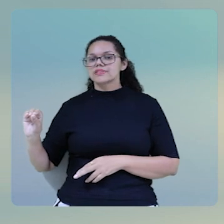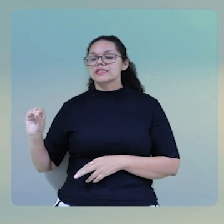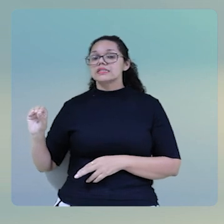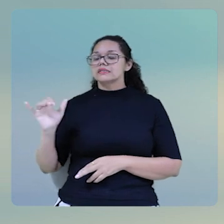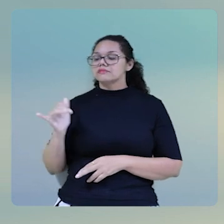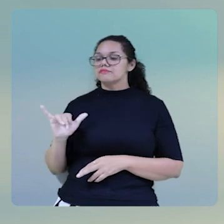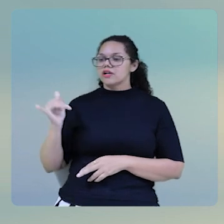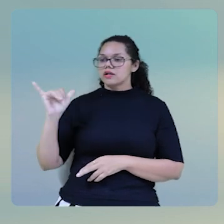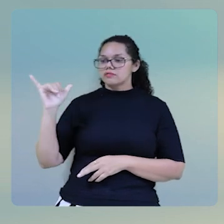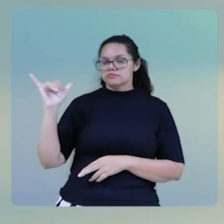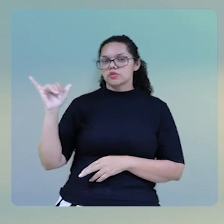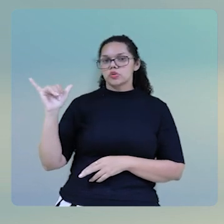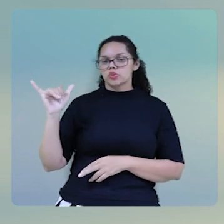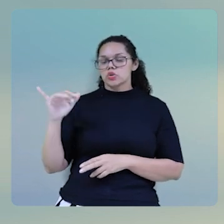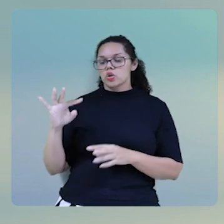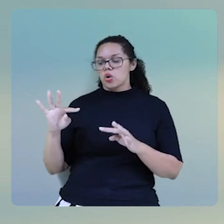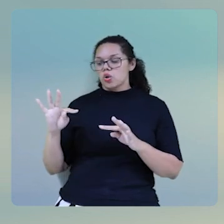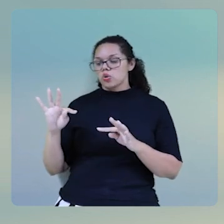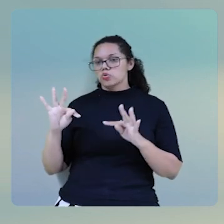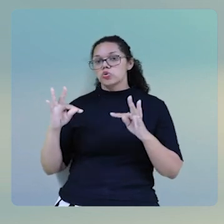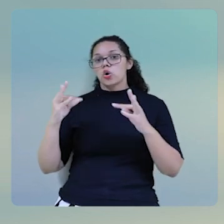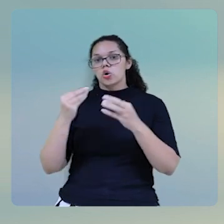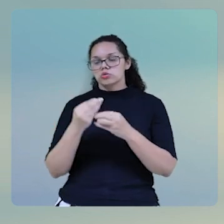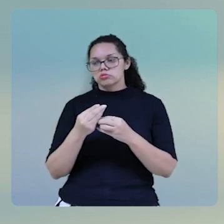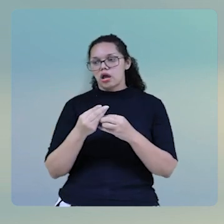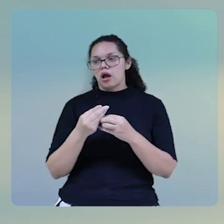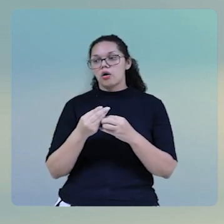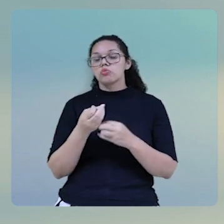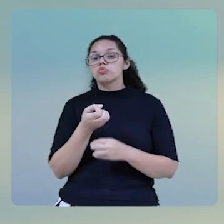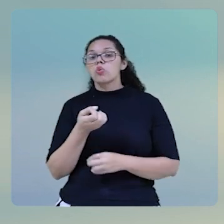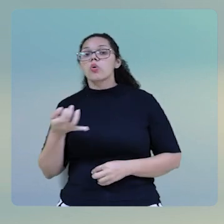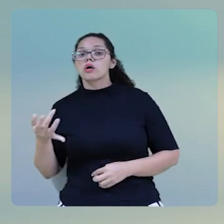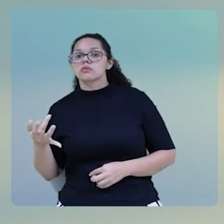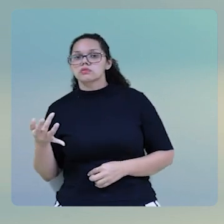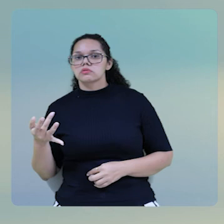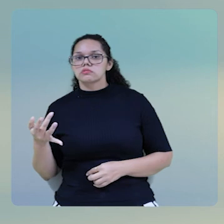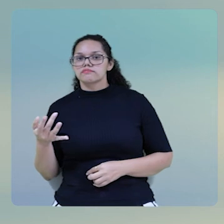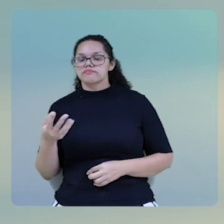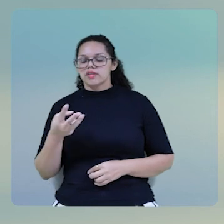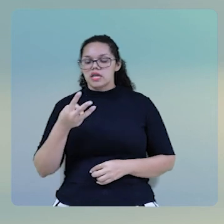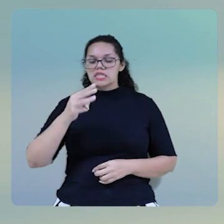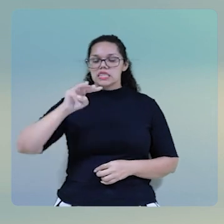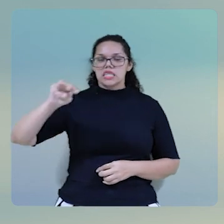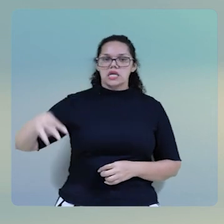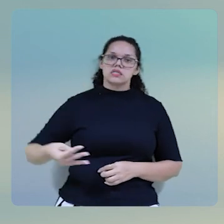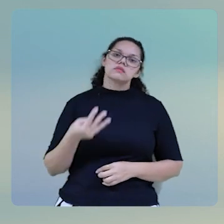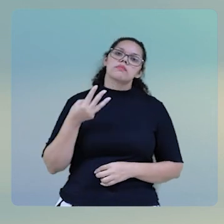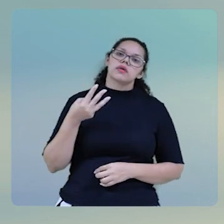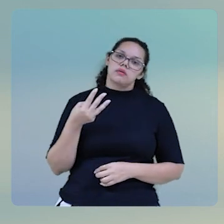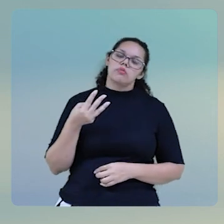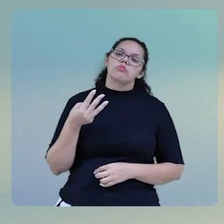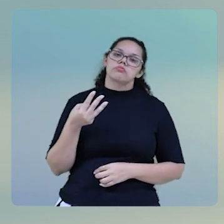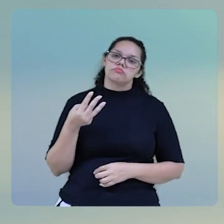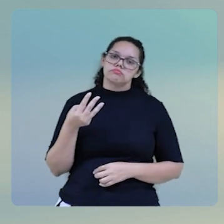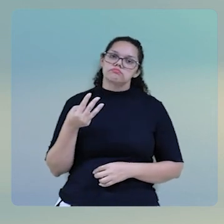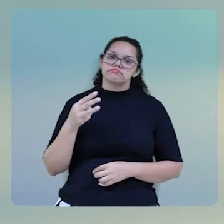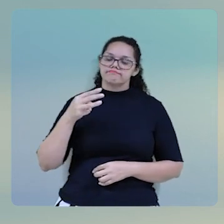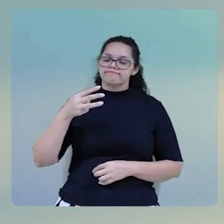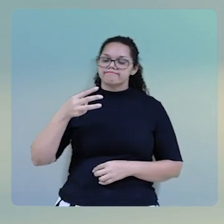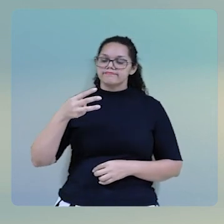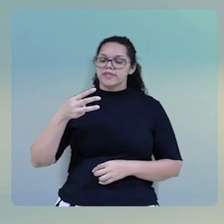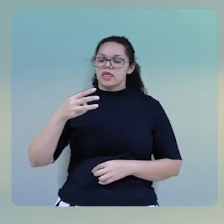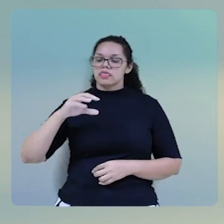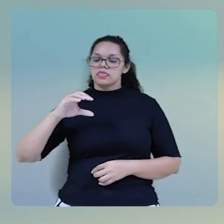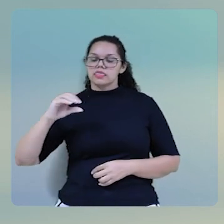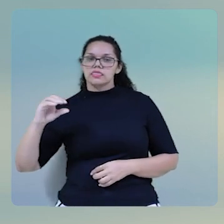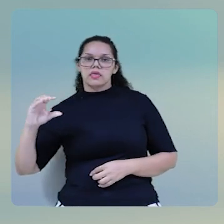total, 1.500 para cima com 1.500 para baixo, dá um total de quanto? De 3.000. Então, a tua corrente elétrica do teu circuito vai